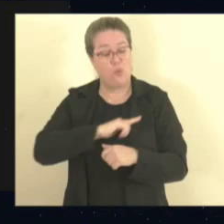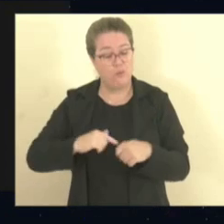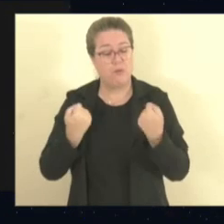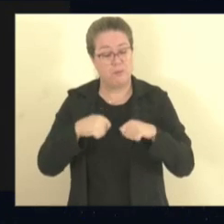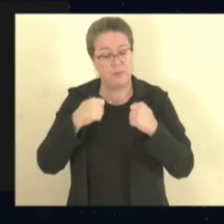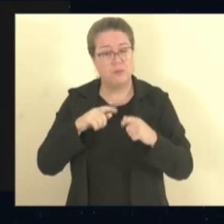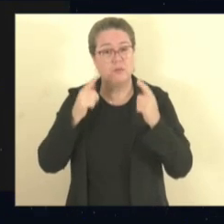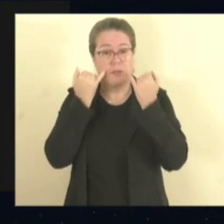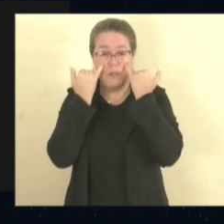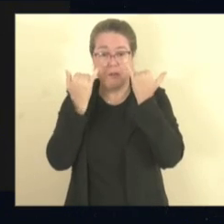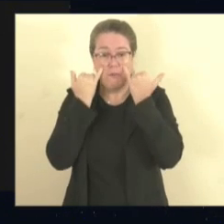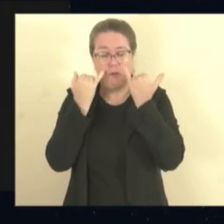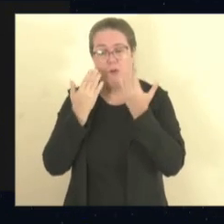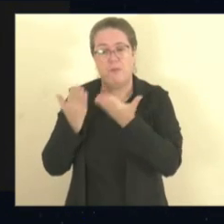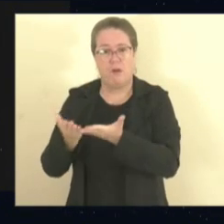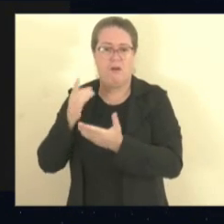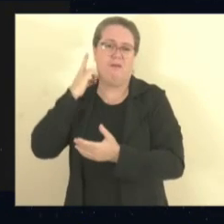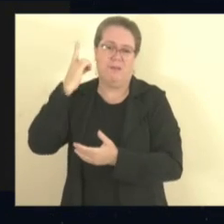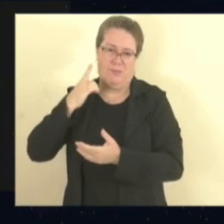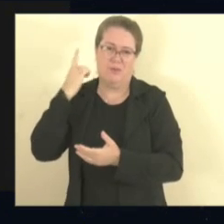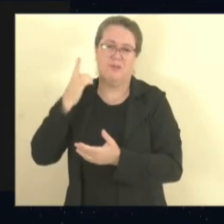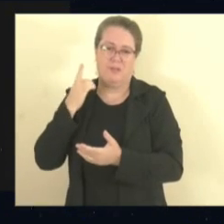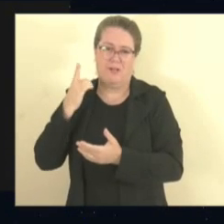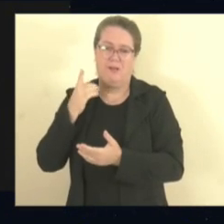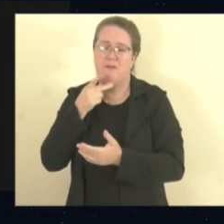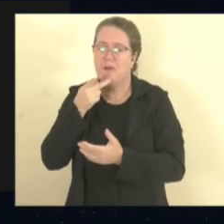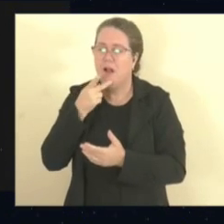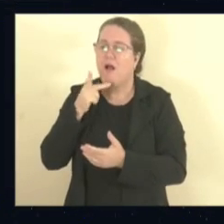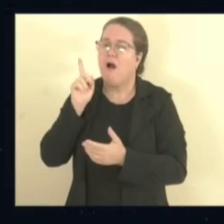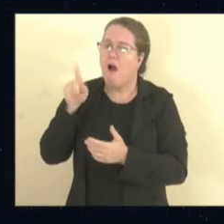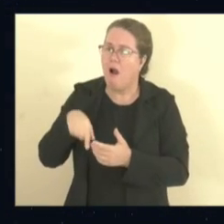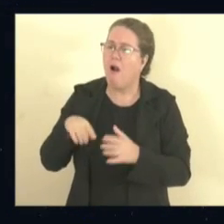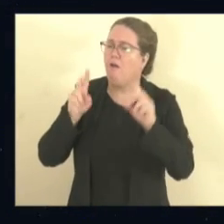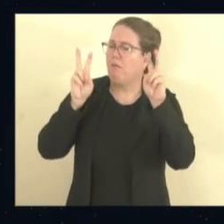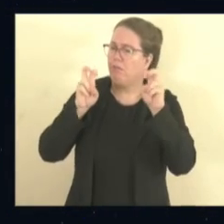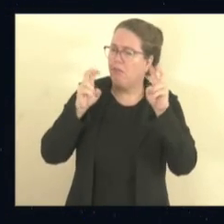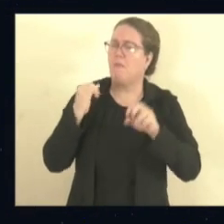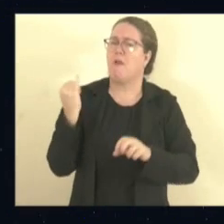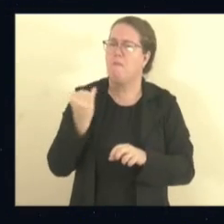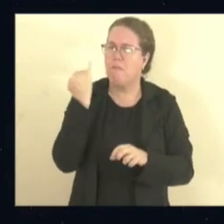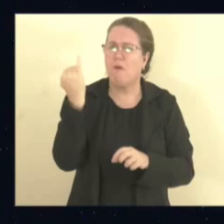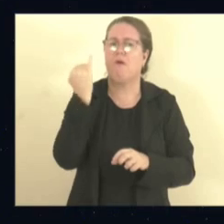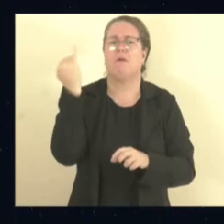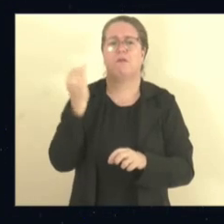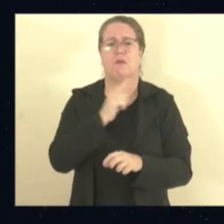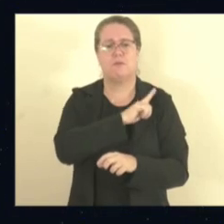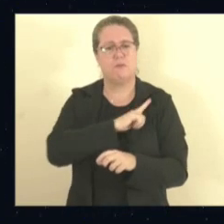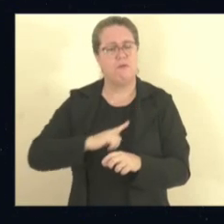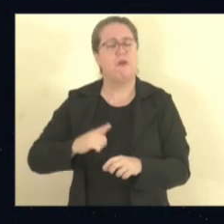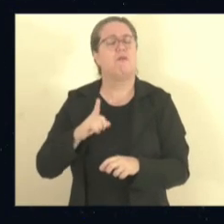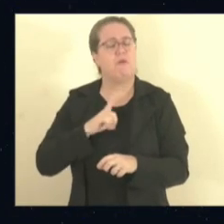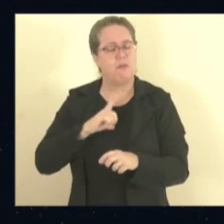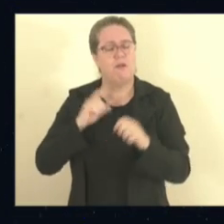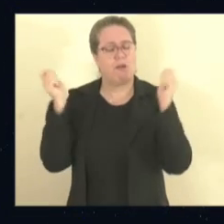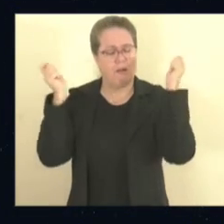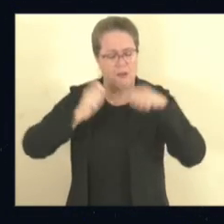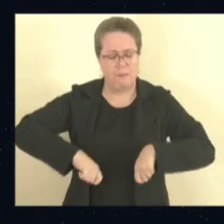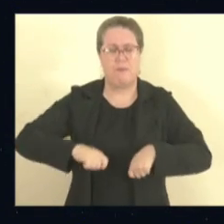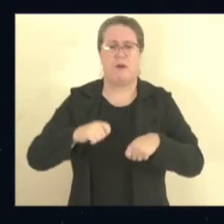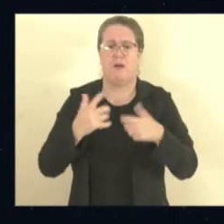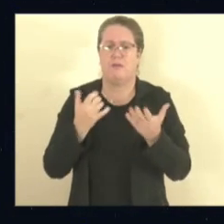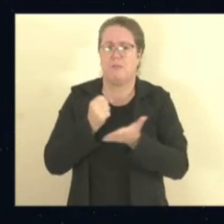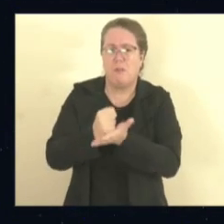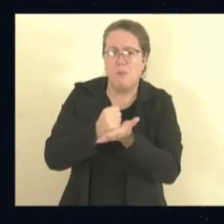para dizer se realmente ela é importante para o povo e se realmente o governo tem toda essa capacidade de pagar.